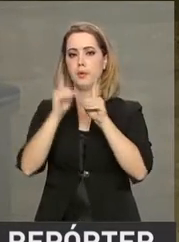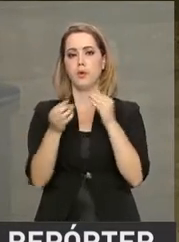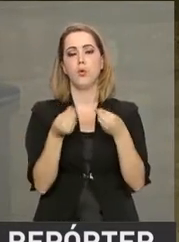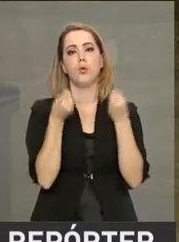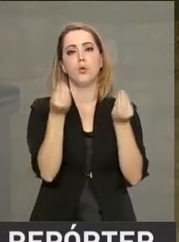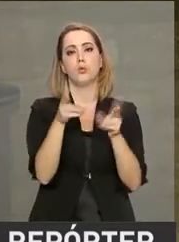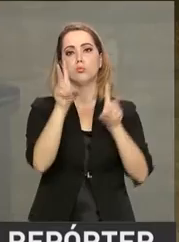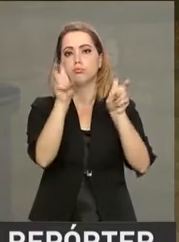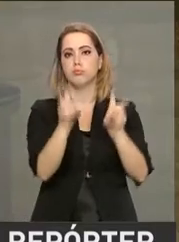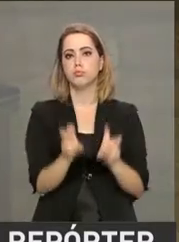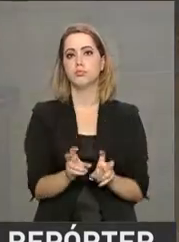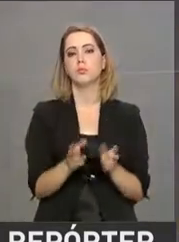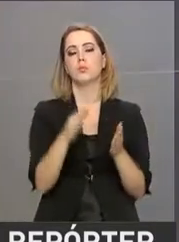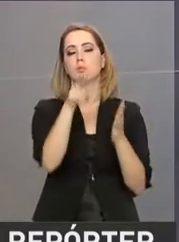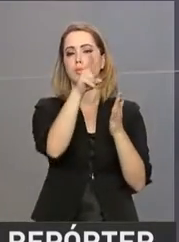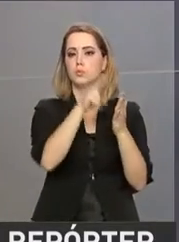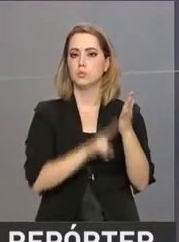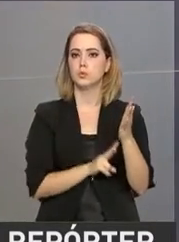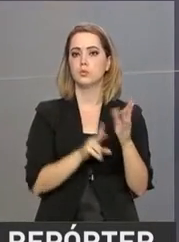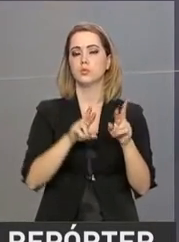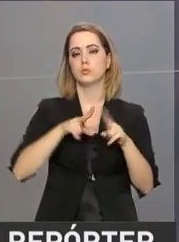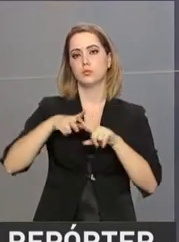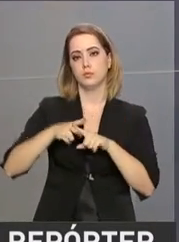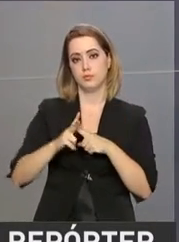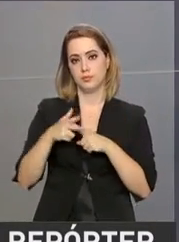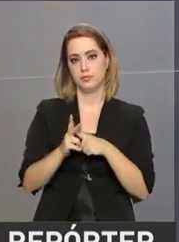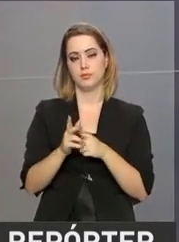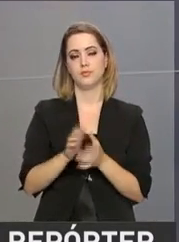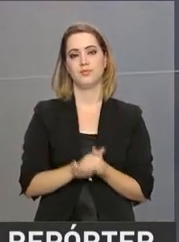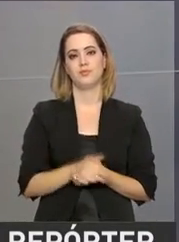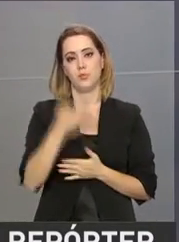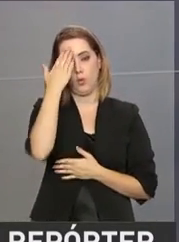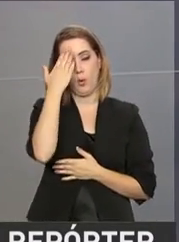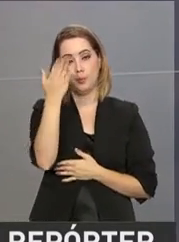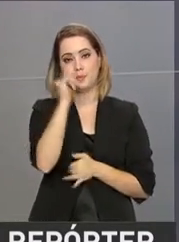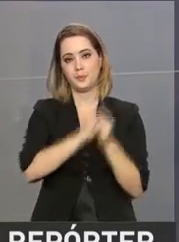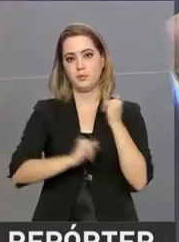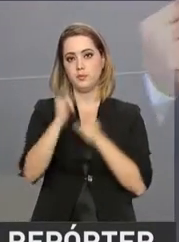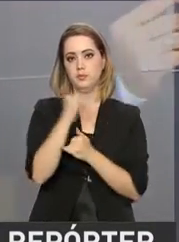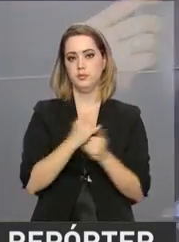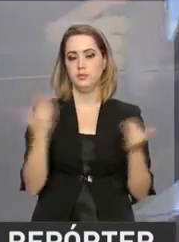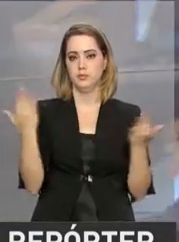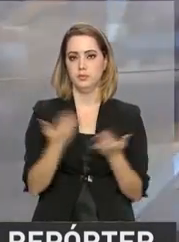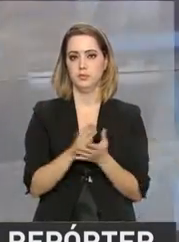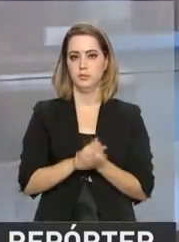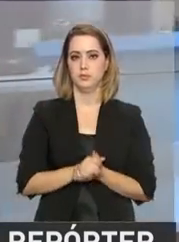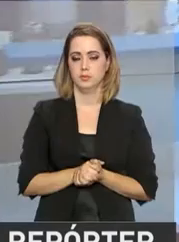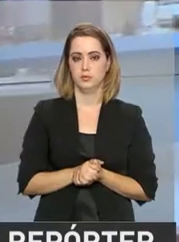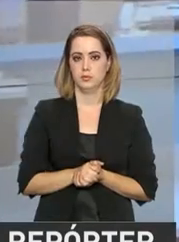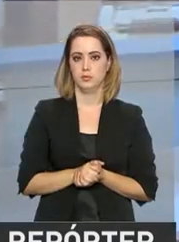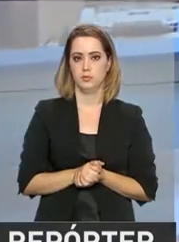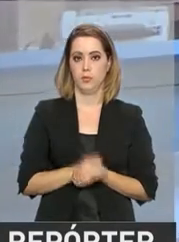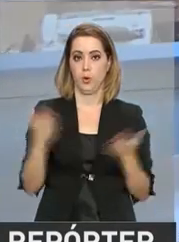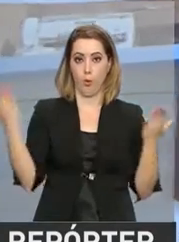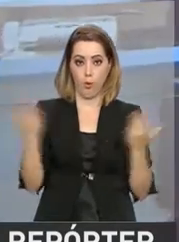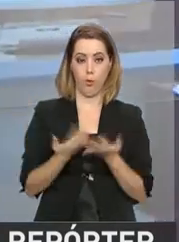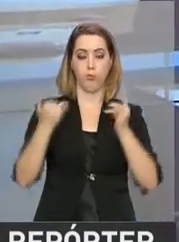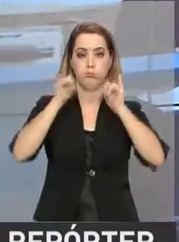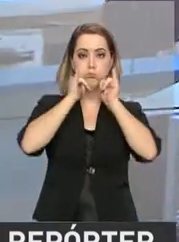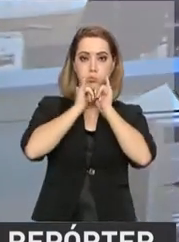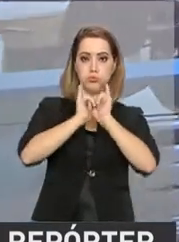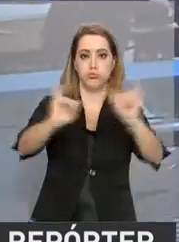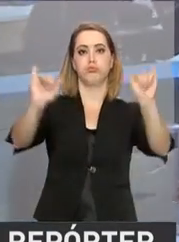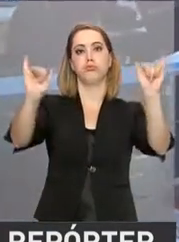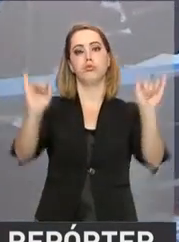reforma. Eu volto com você no estúdio, Zé Luiz. Obrigado, Paulo La Sálvia, pelas informações ao vivo. Foi divulgado hoje o resultado